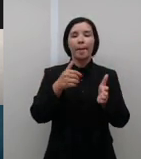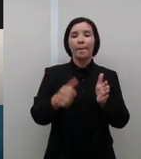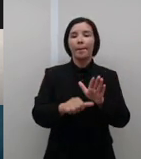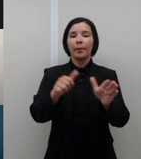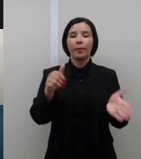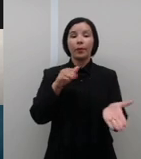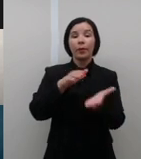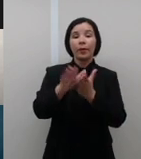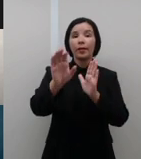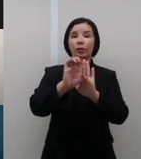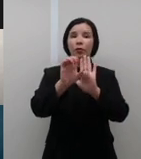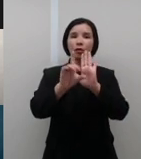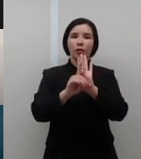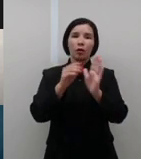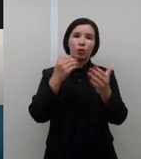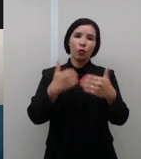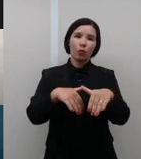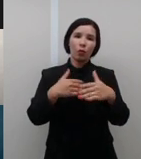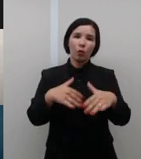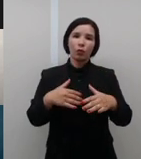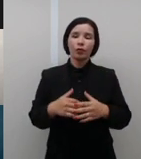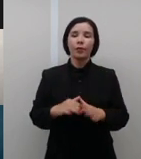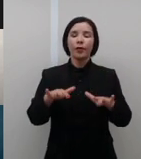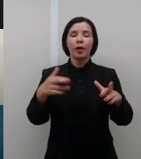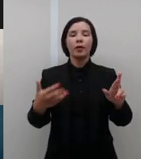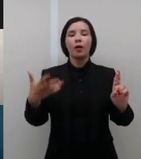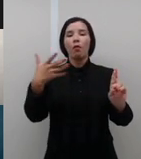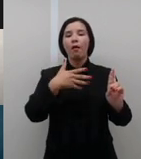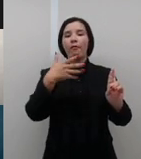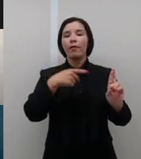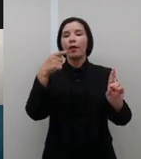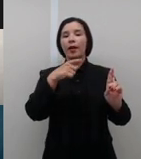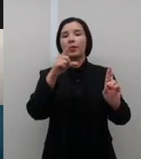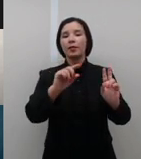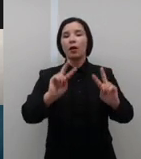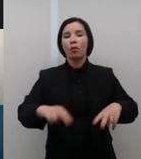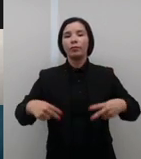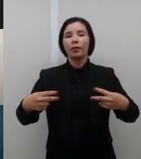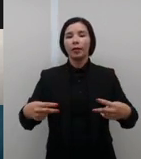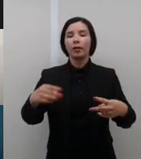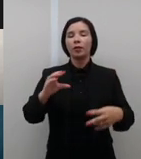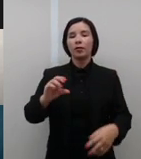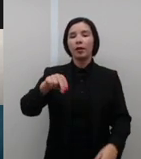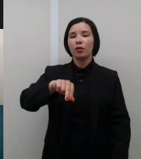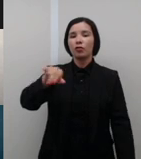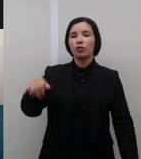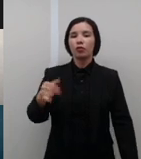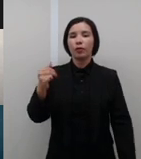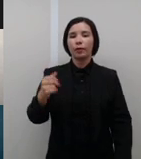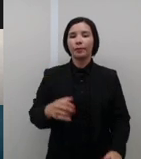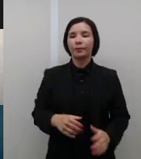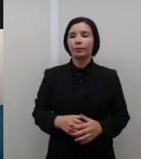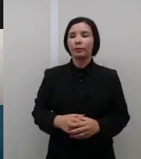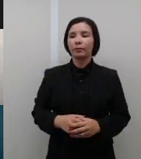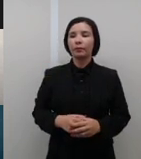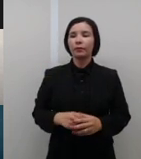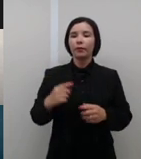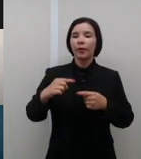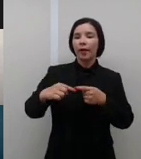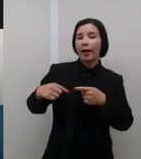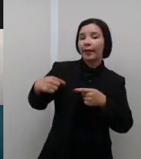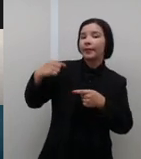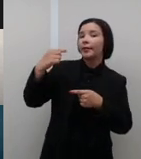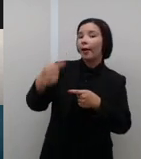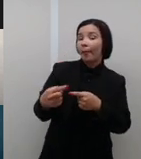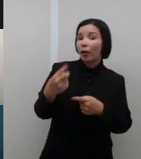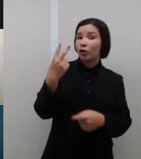concurso. E aqui eu faço referência até ao link da decisão do CNJ. Posteriormente, em 2 de dezembro de